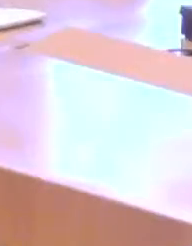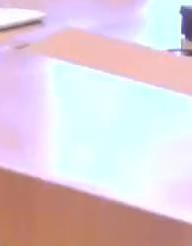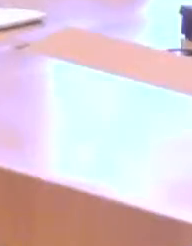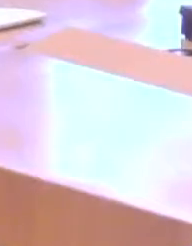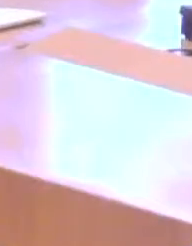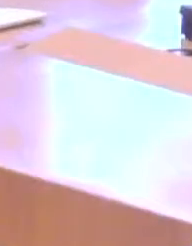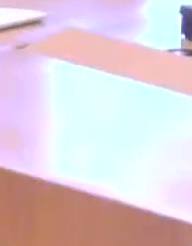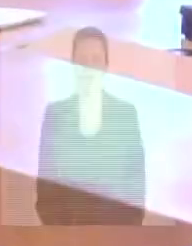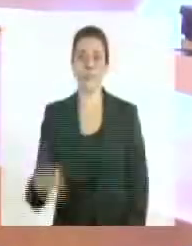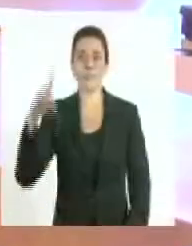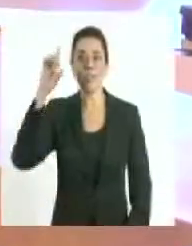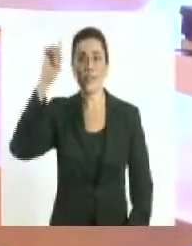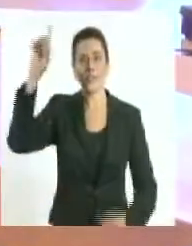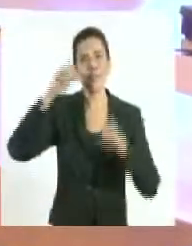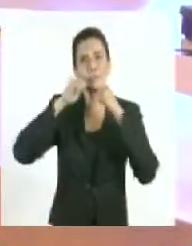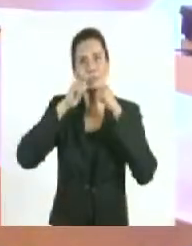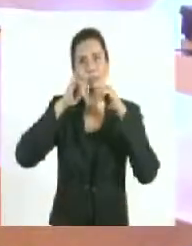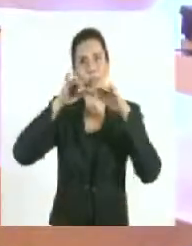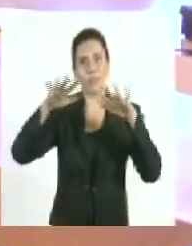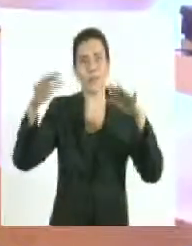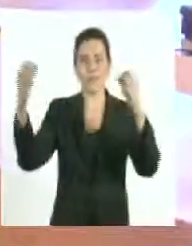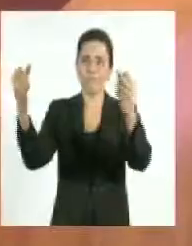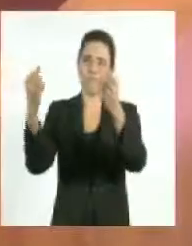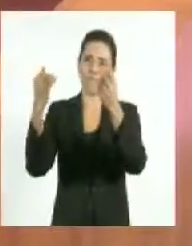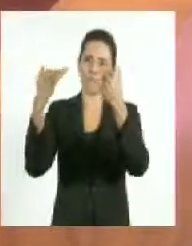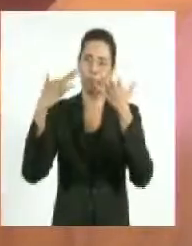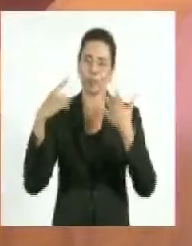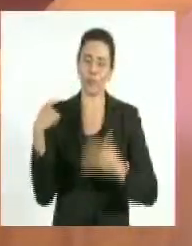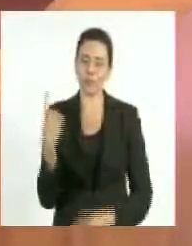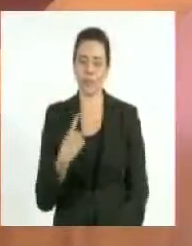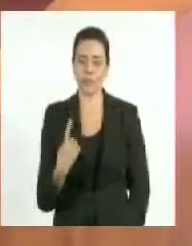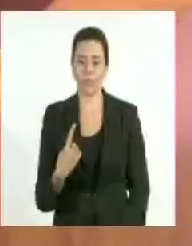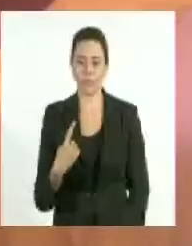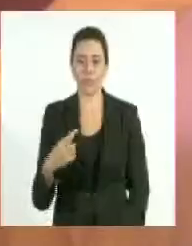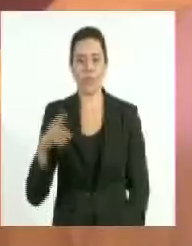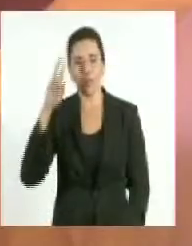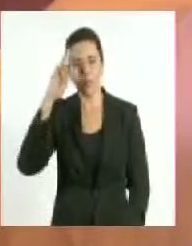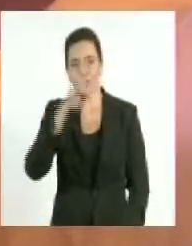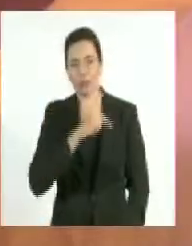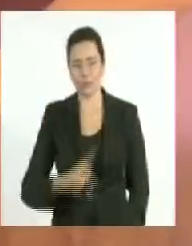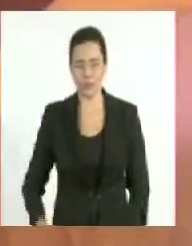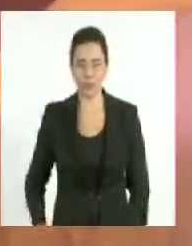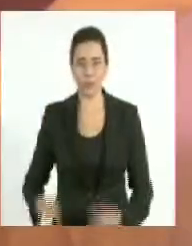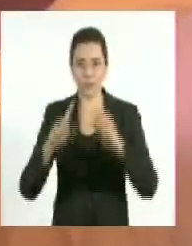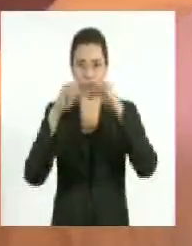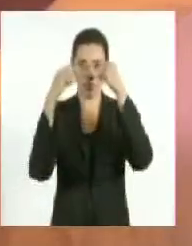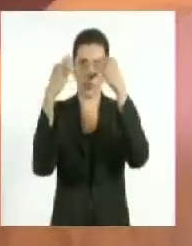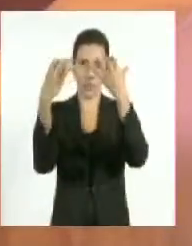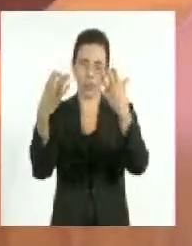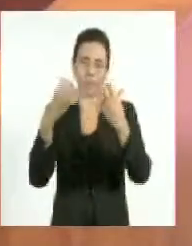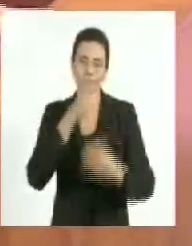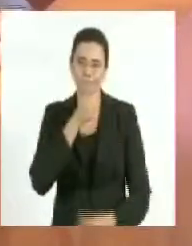Que Deus abençoe todos nós. Senhor presidente, galeria imprensa, senhores servidores.